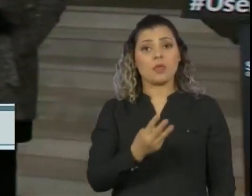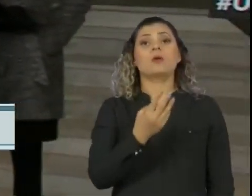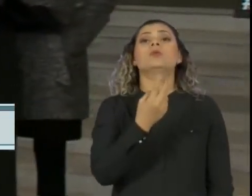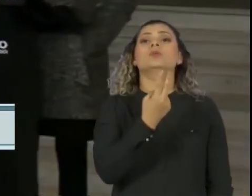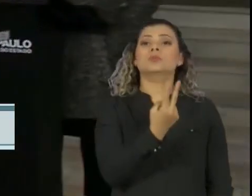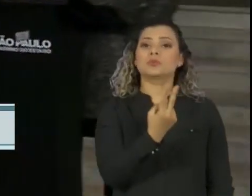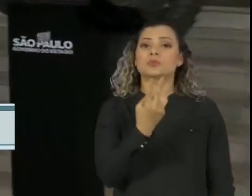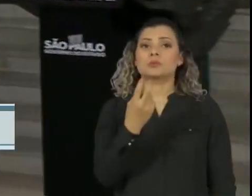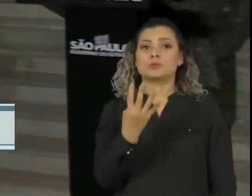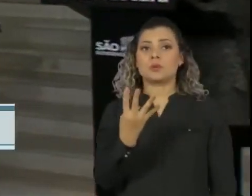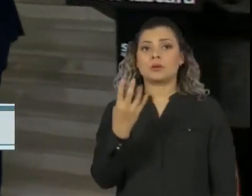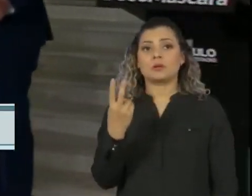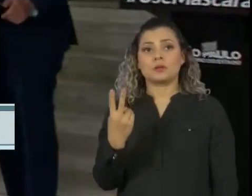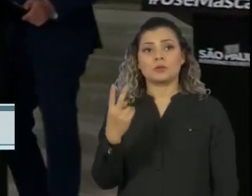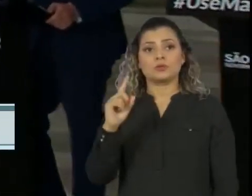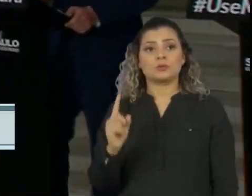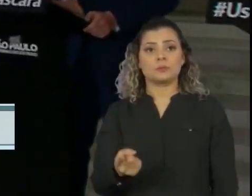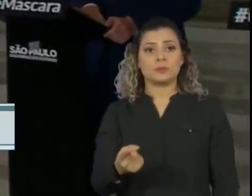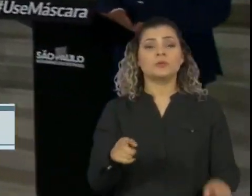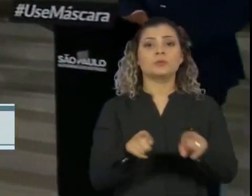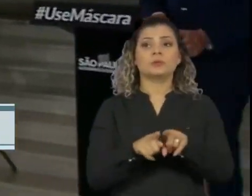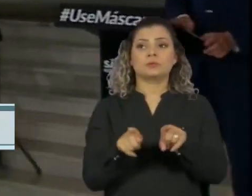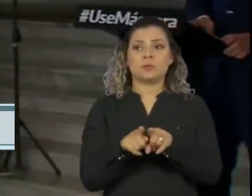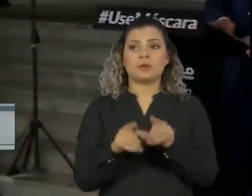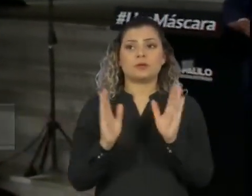1.402.041 pacientes confirmados, com